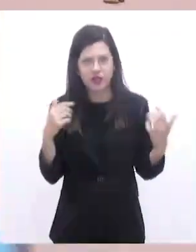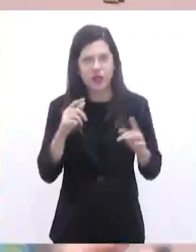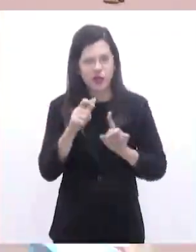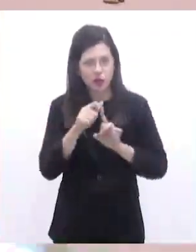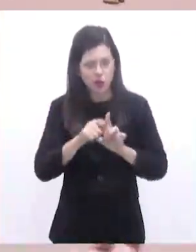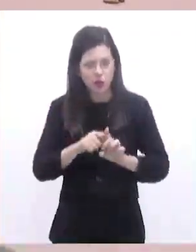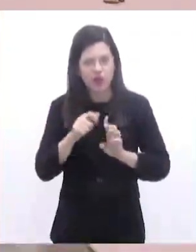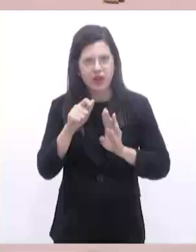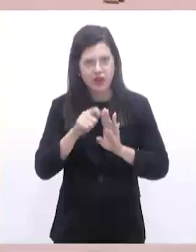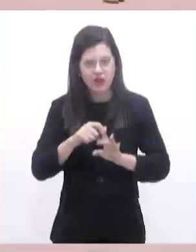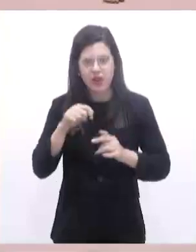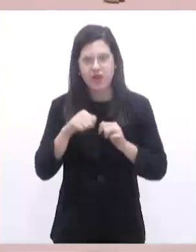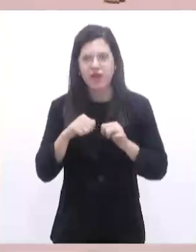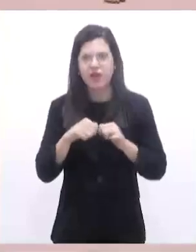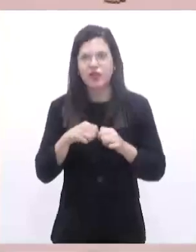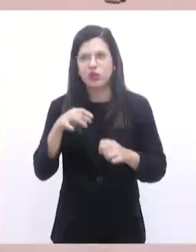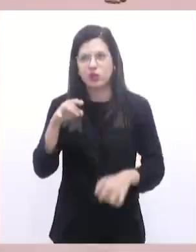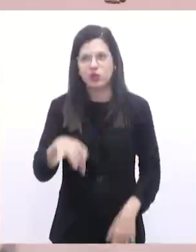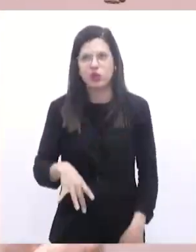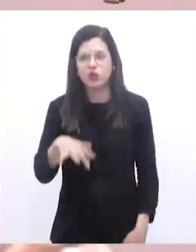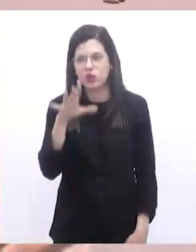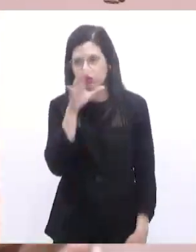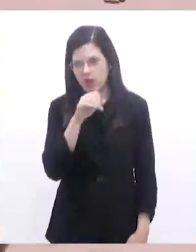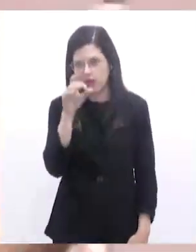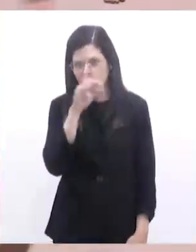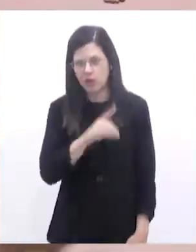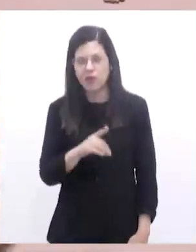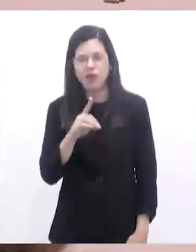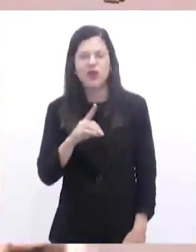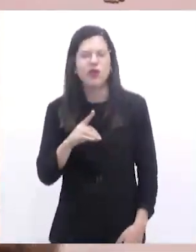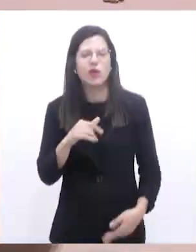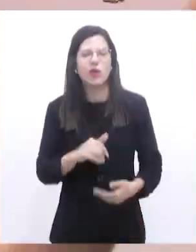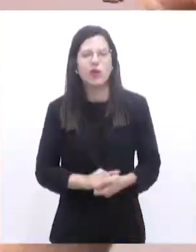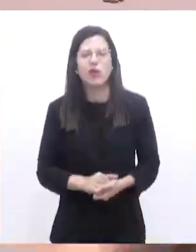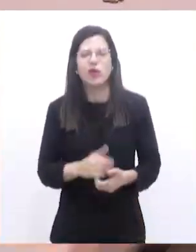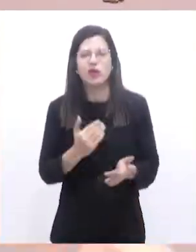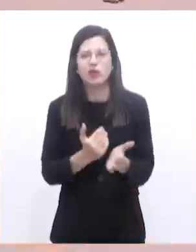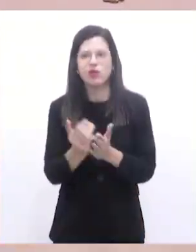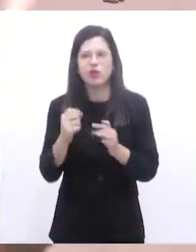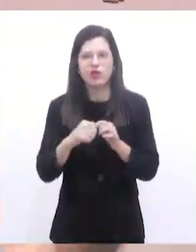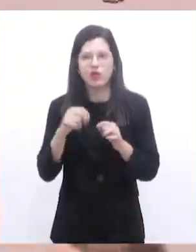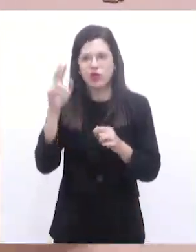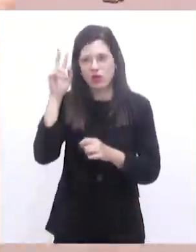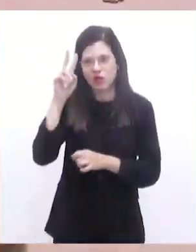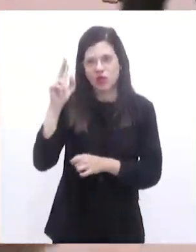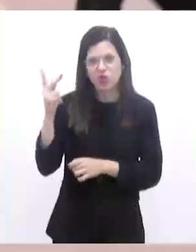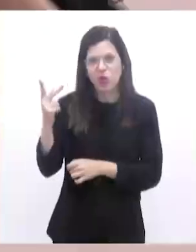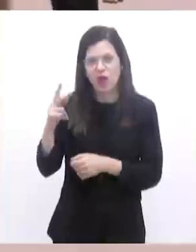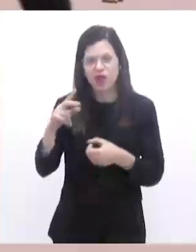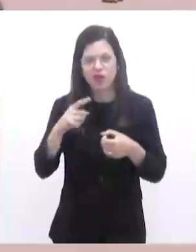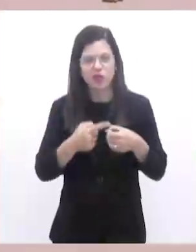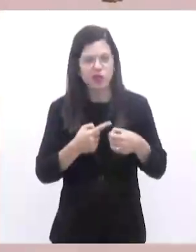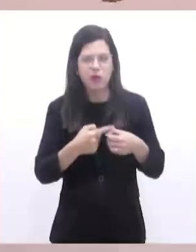passeio, geralmente ali no último fim de semana. E a gente começou fazendo história dos bairros. Então a gente fez